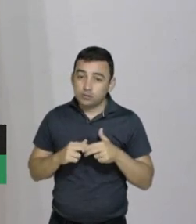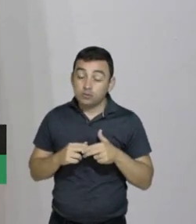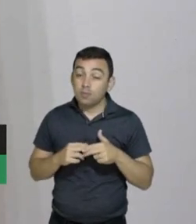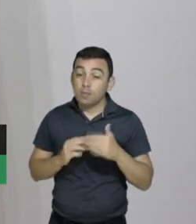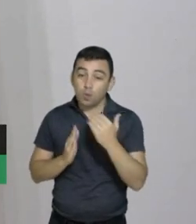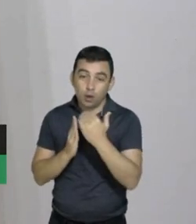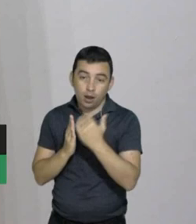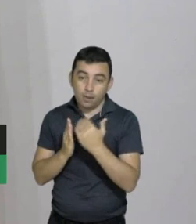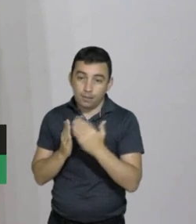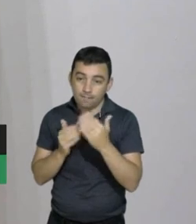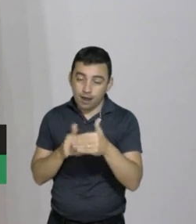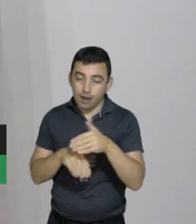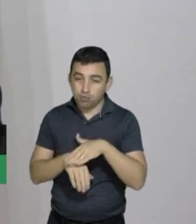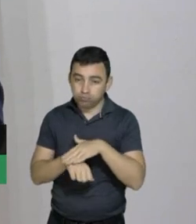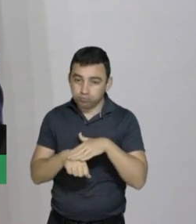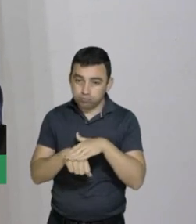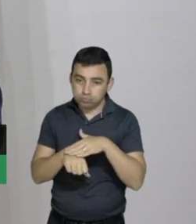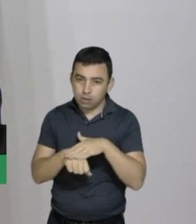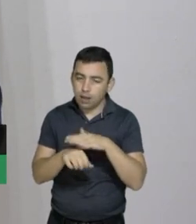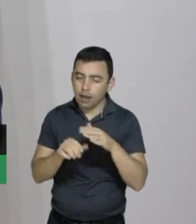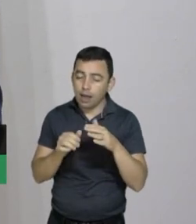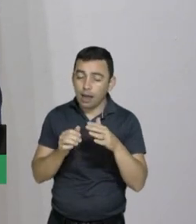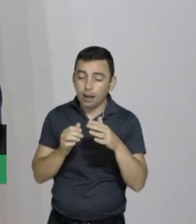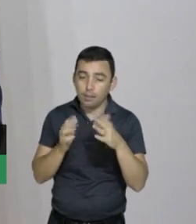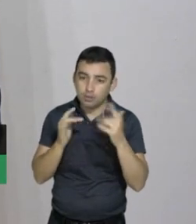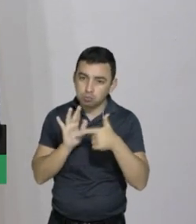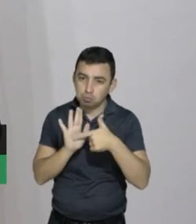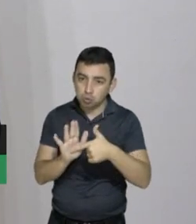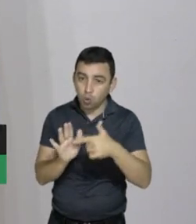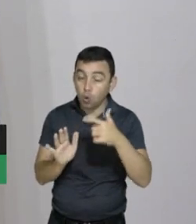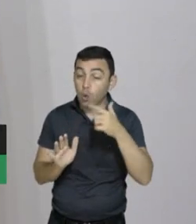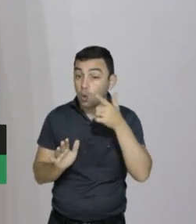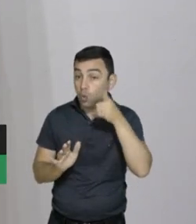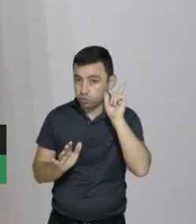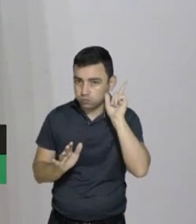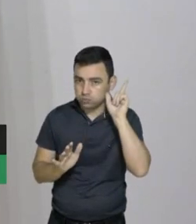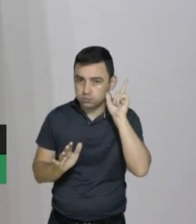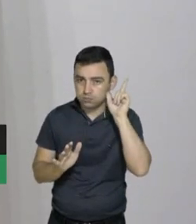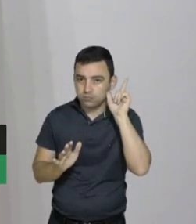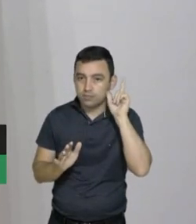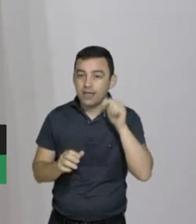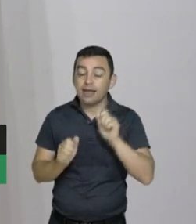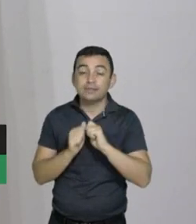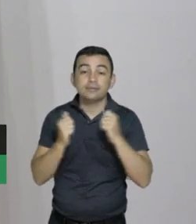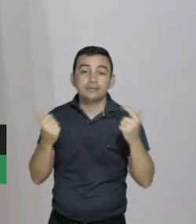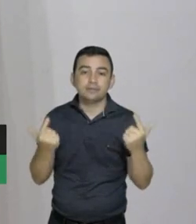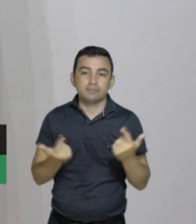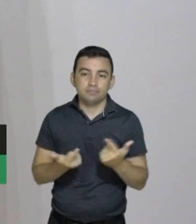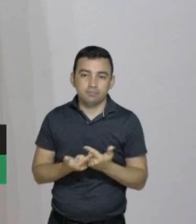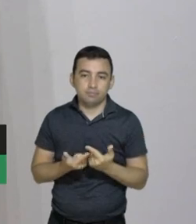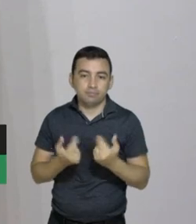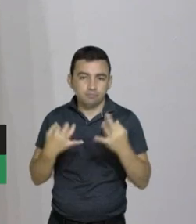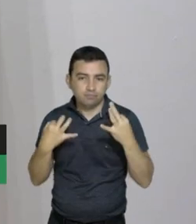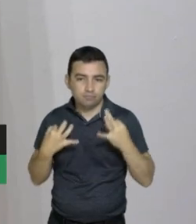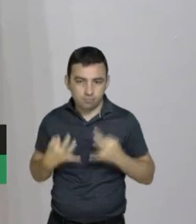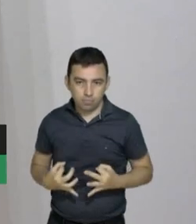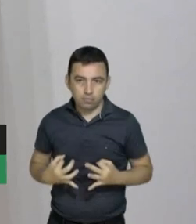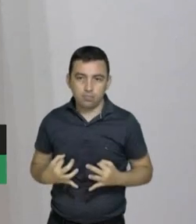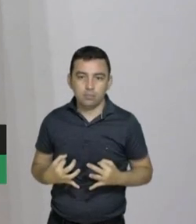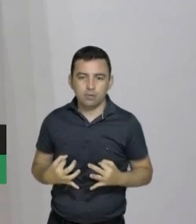ele programa que foi apresentado ontem e que a Assembleia Legislativa certamente vai